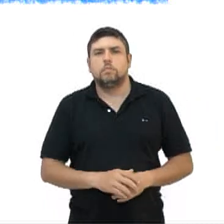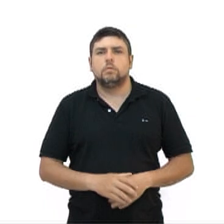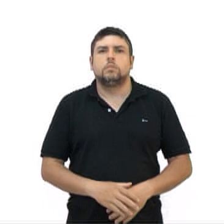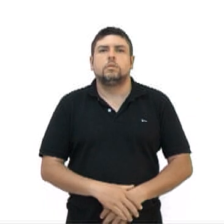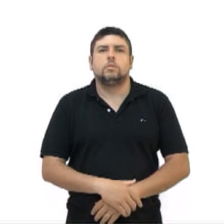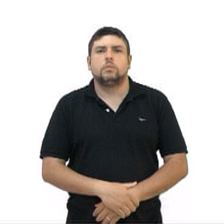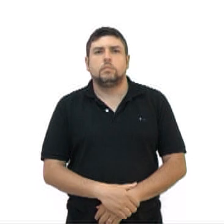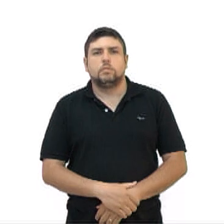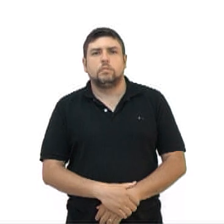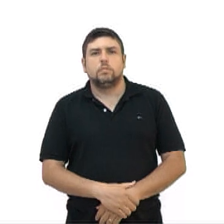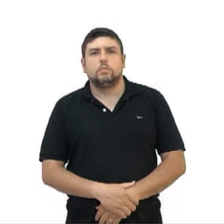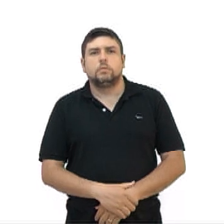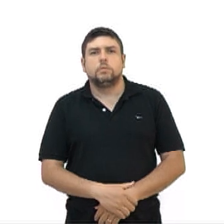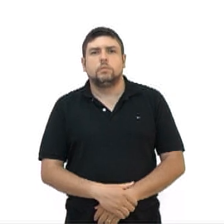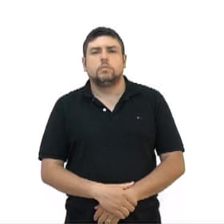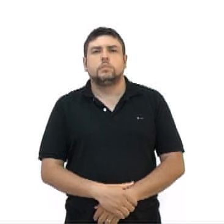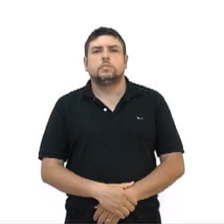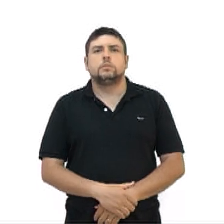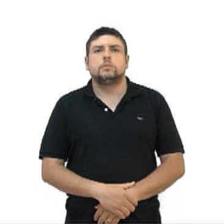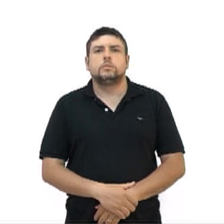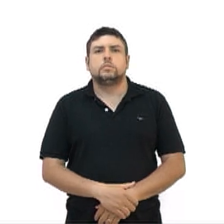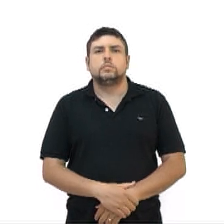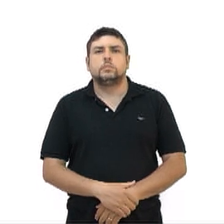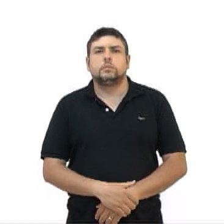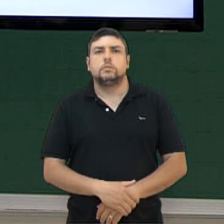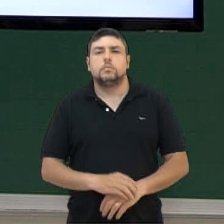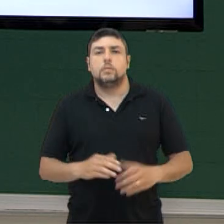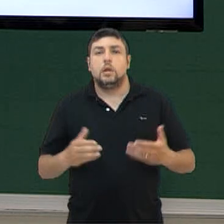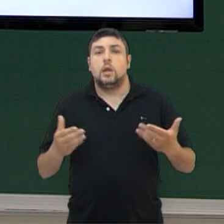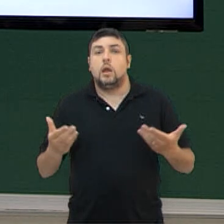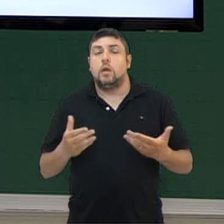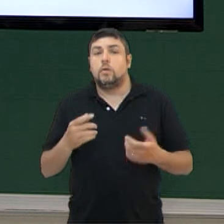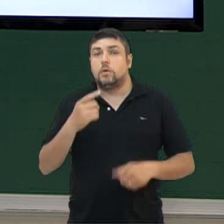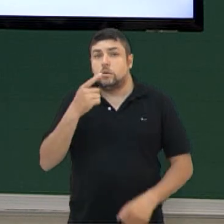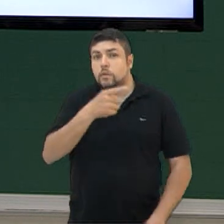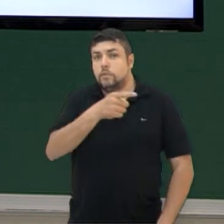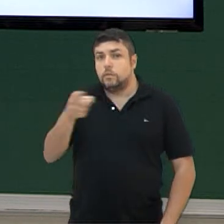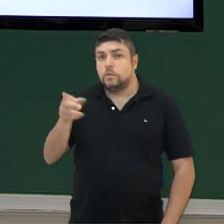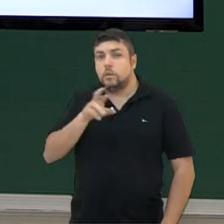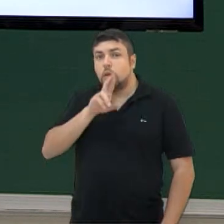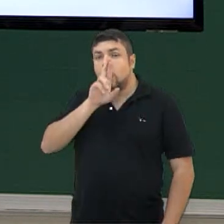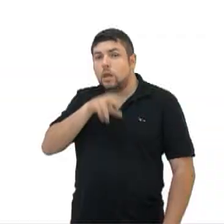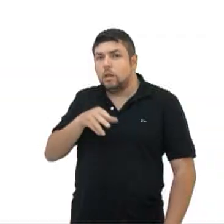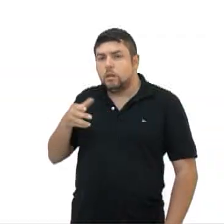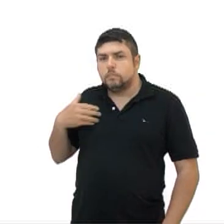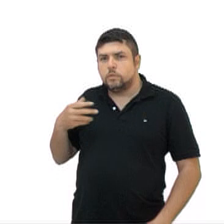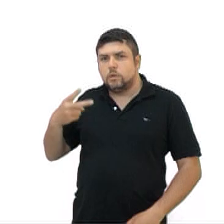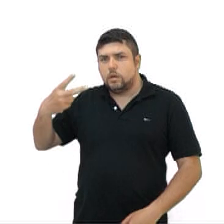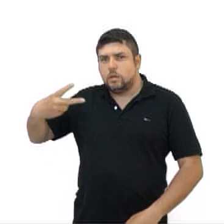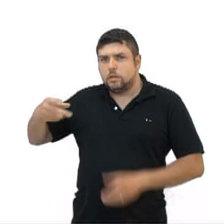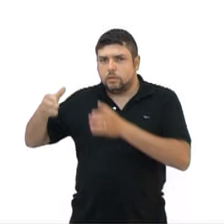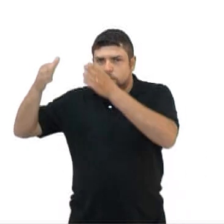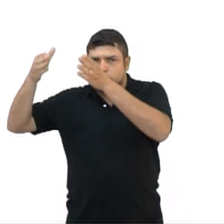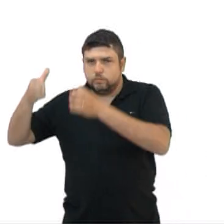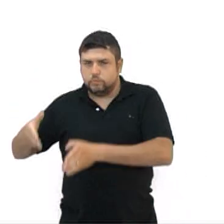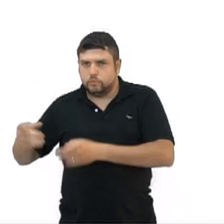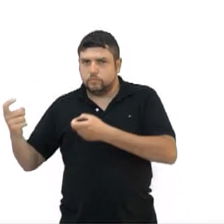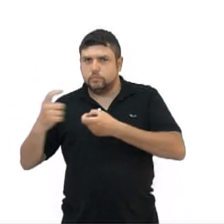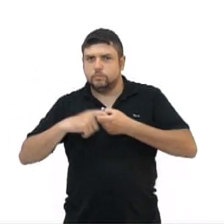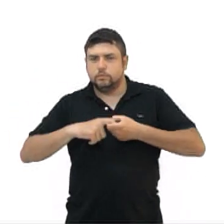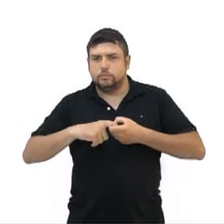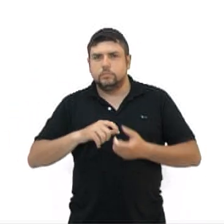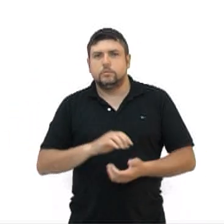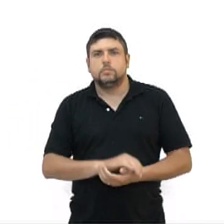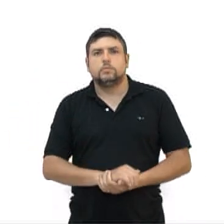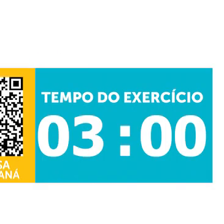4, ok? Deixa eu voltar aqui. Agora eu quero que vocês façam da segunda coluna, tá? Mais um tempinho para vocês fazerem e já volto.